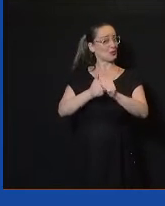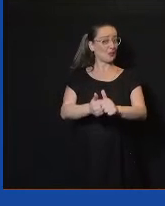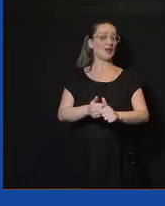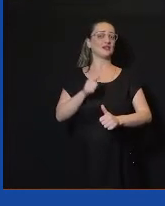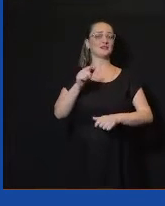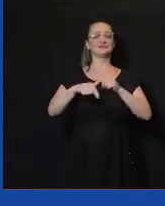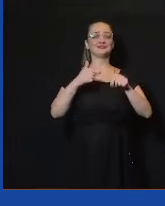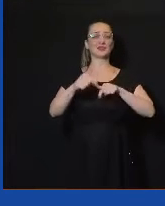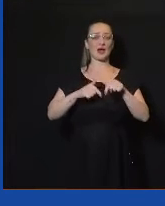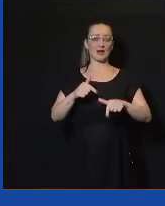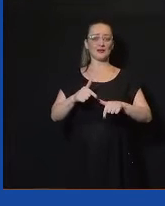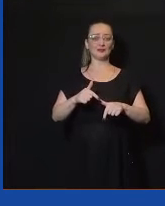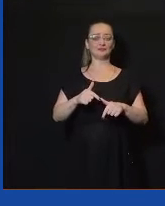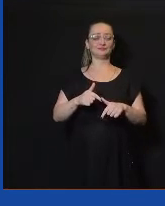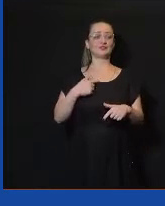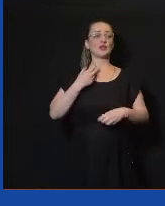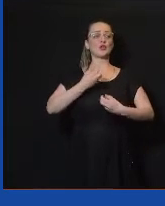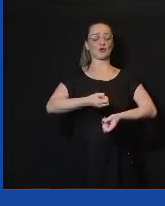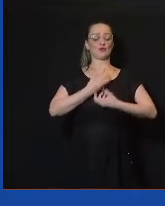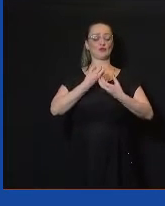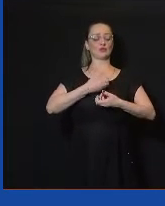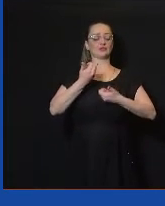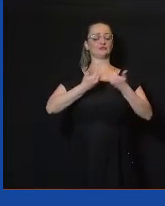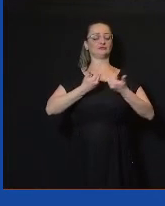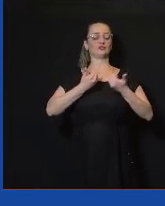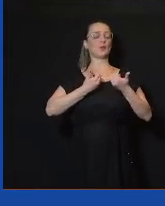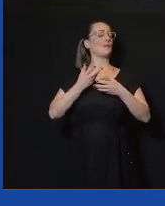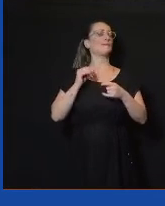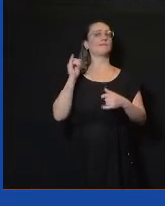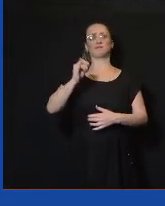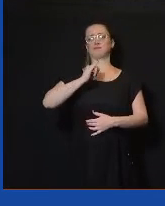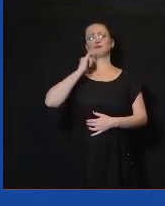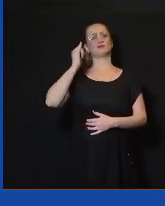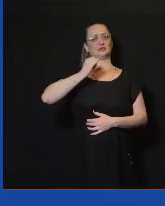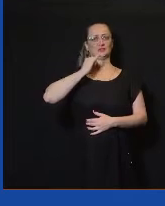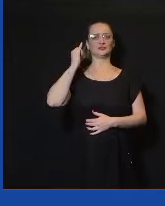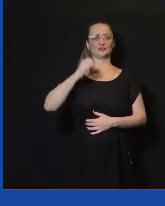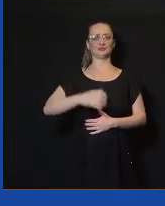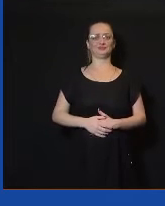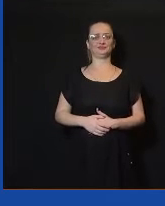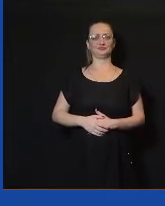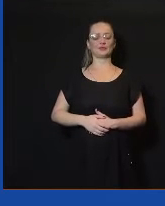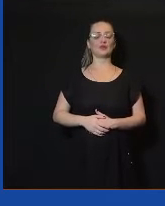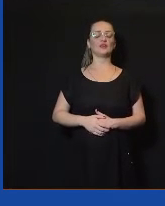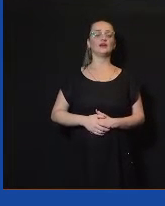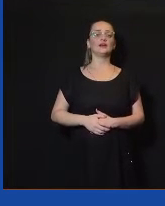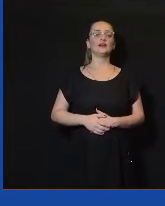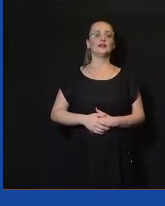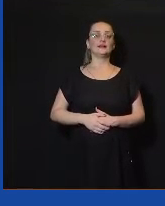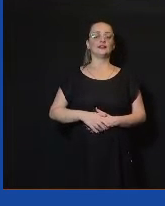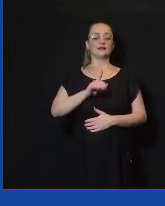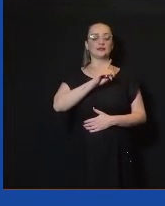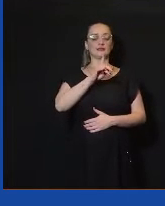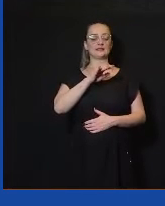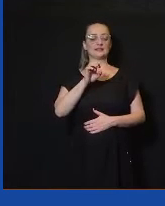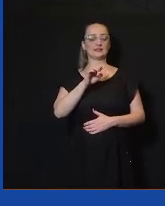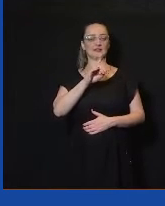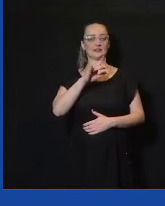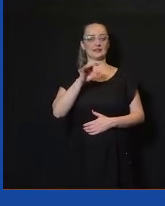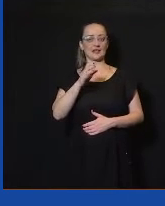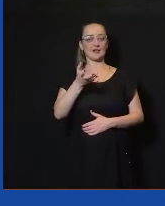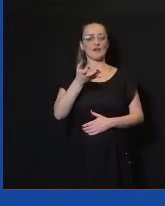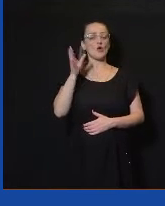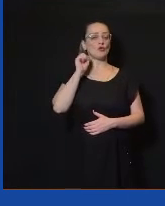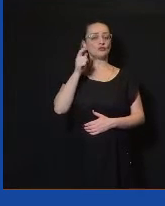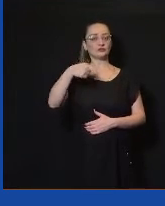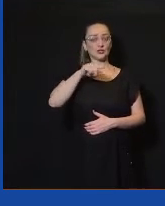seu trabalho e, enfim, os dados que vocês produzem foram muito importantes. E aí, Zezé, queria escutar de você só... Eu sei que